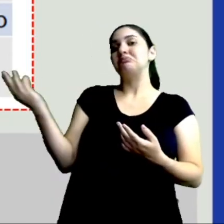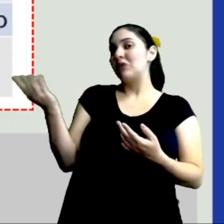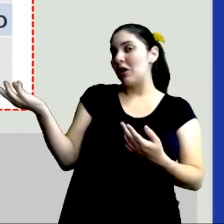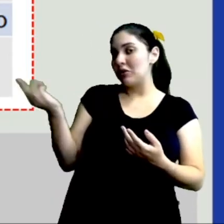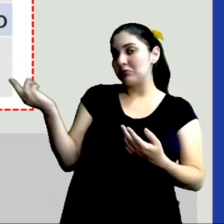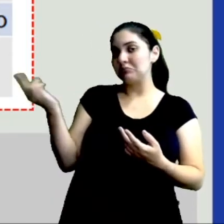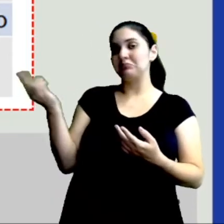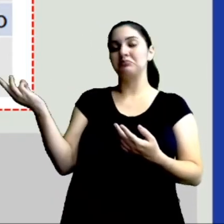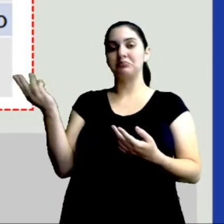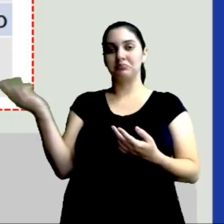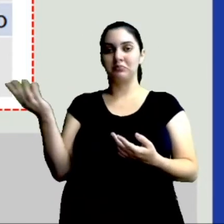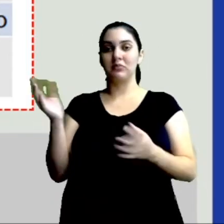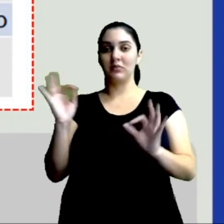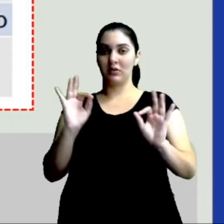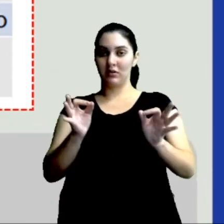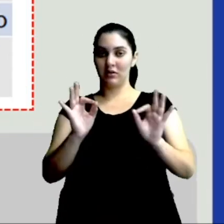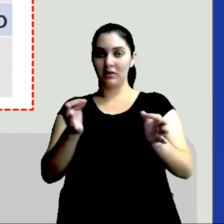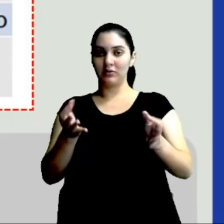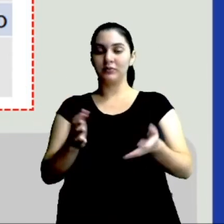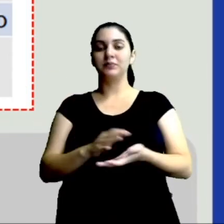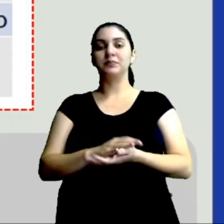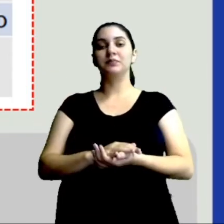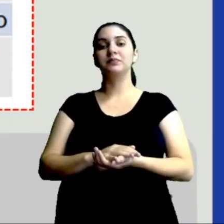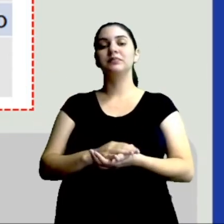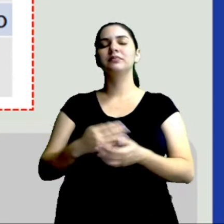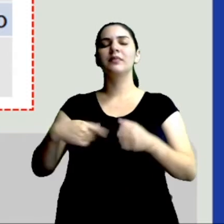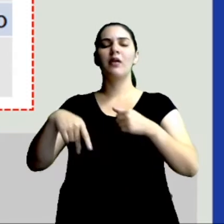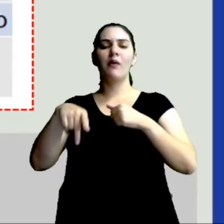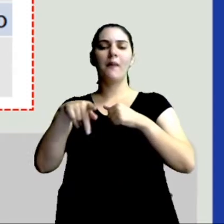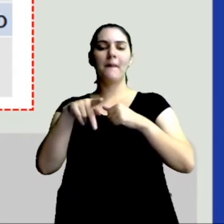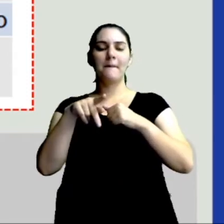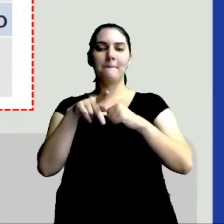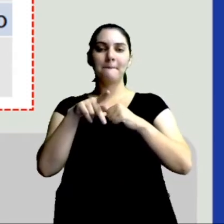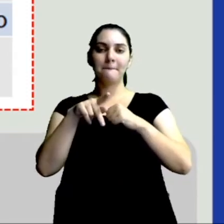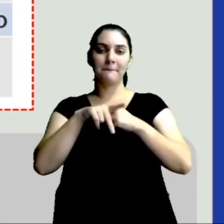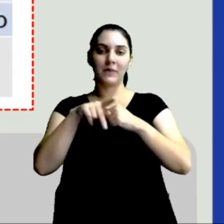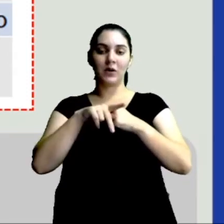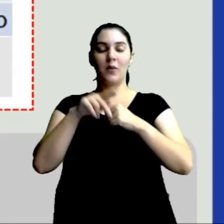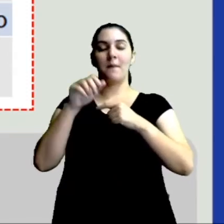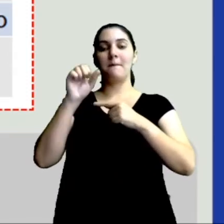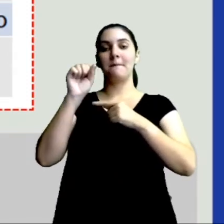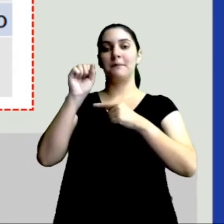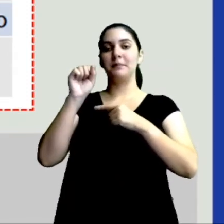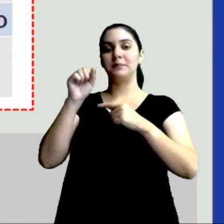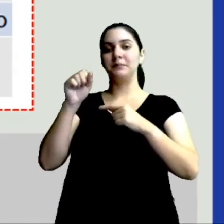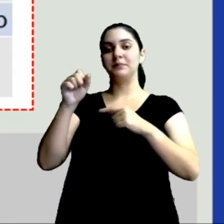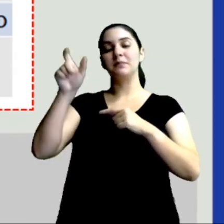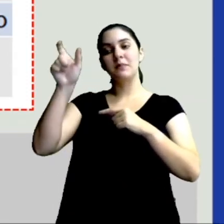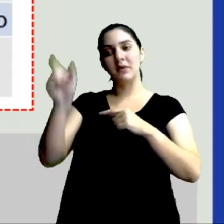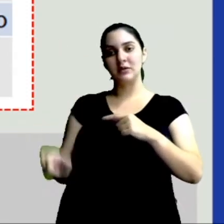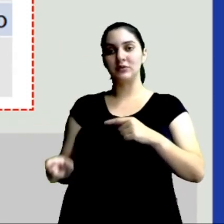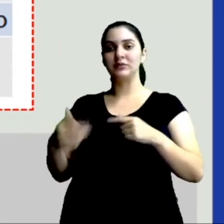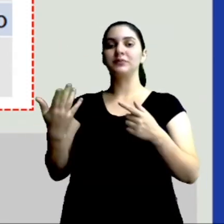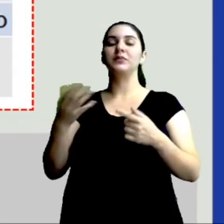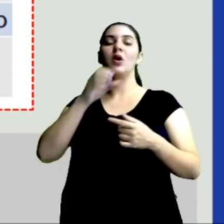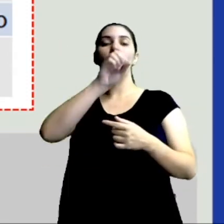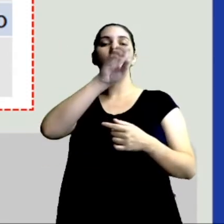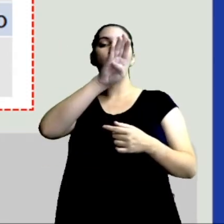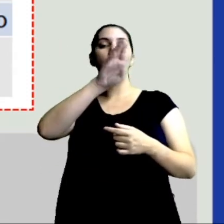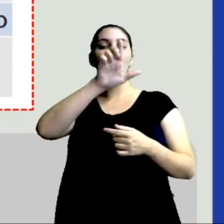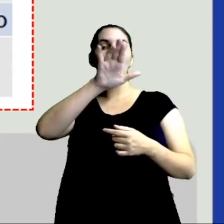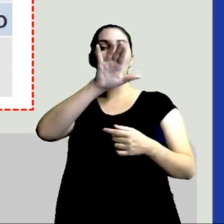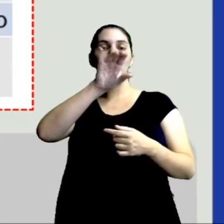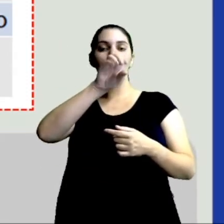elas, certo? Os pronomes pessoais do caso oblíquo, eles podem ser átono ou tônico. Então, os